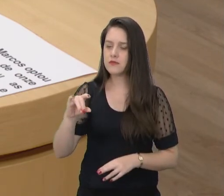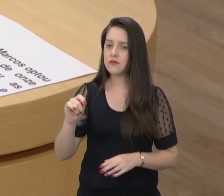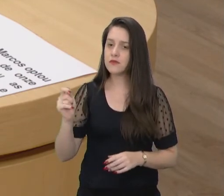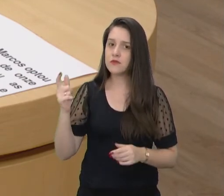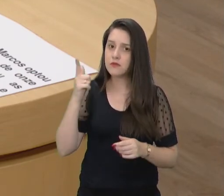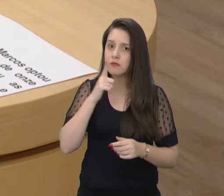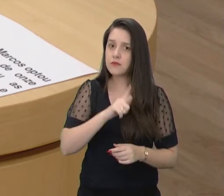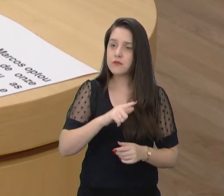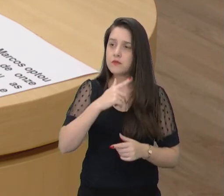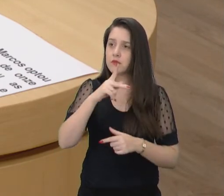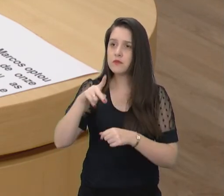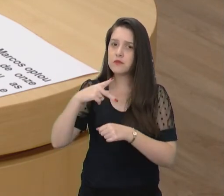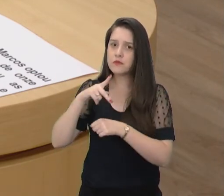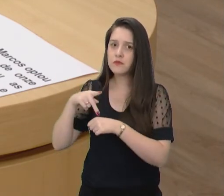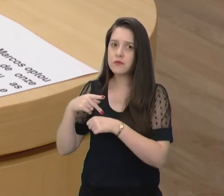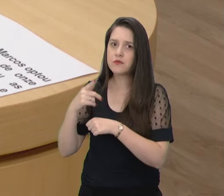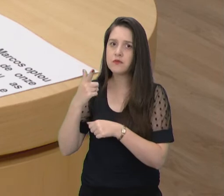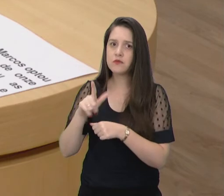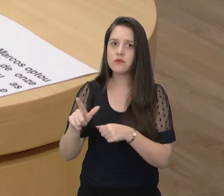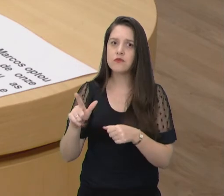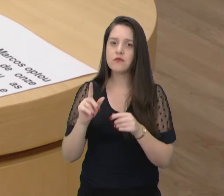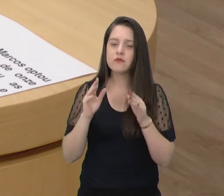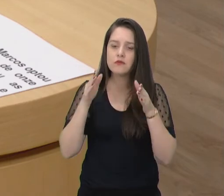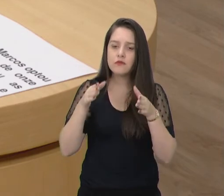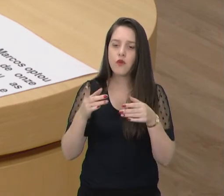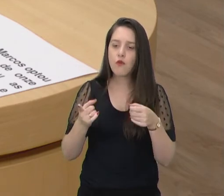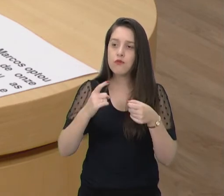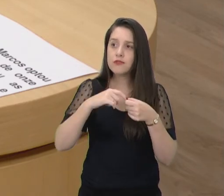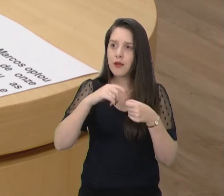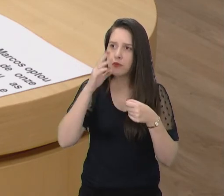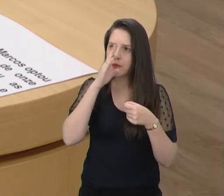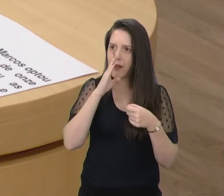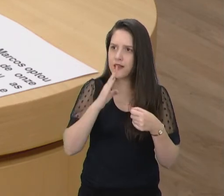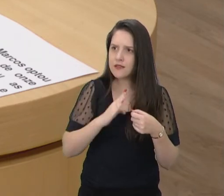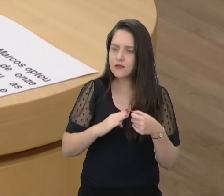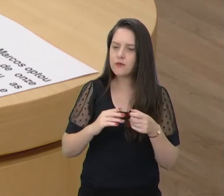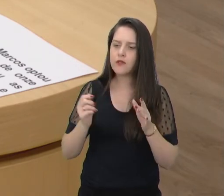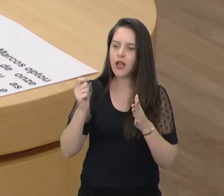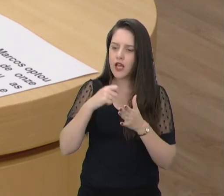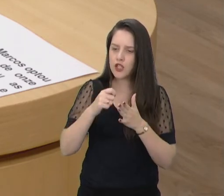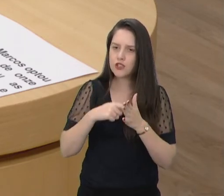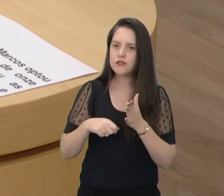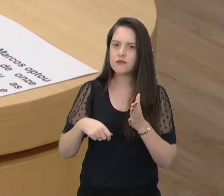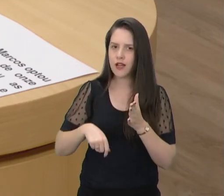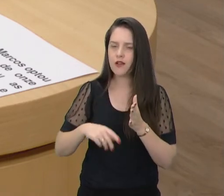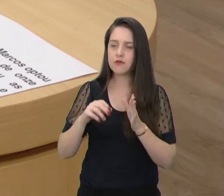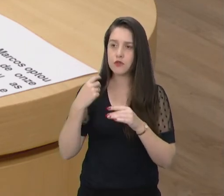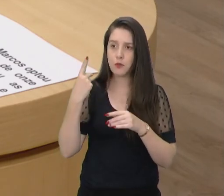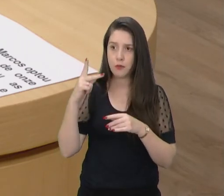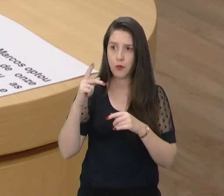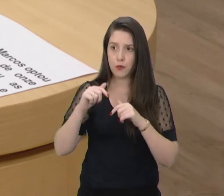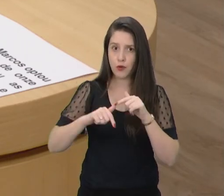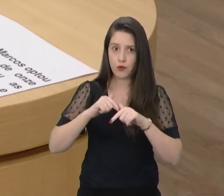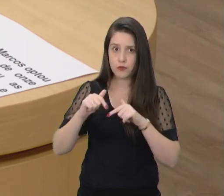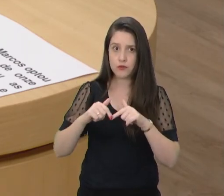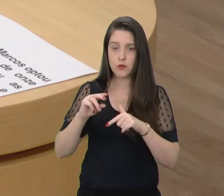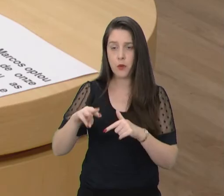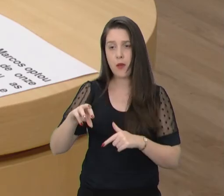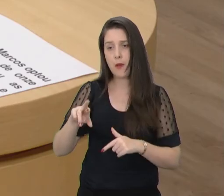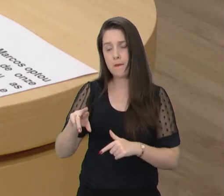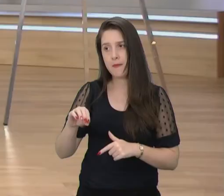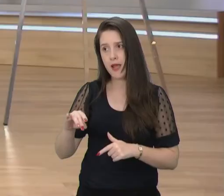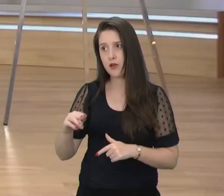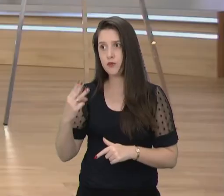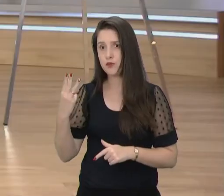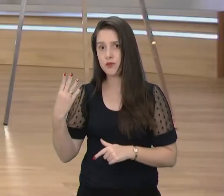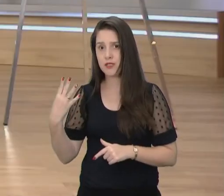outro país, com a pretensão de voltar ao Brasil e administrar seu próprio negócio. Marcos, no auge dos seus